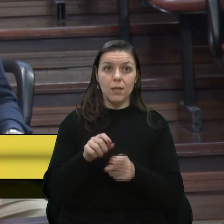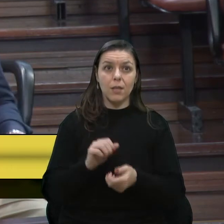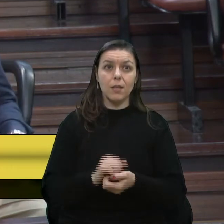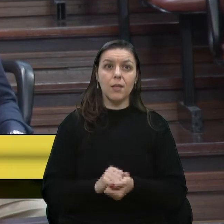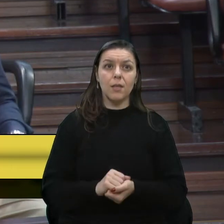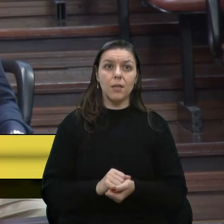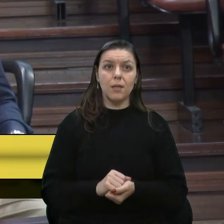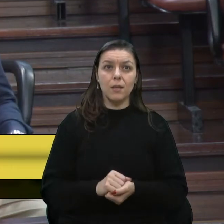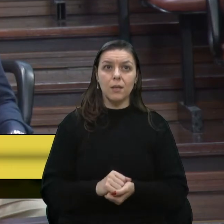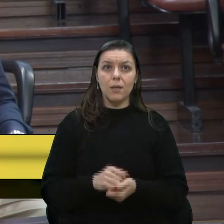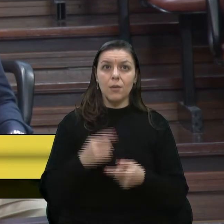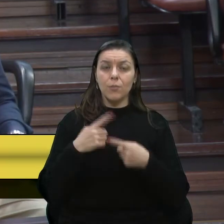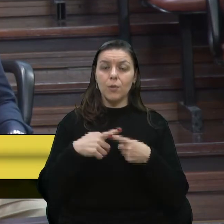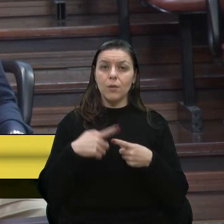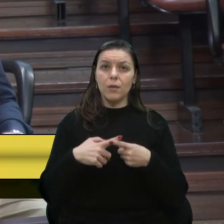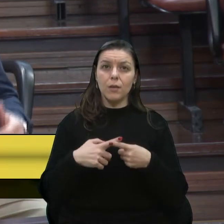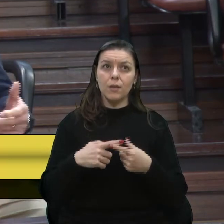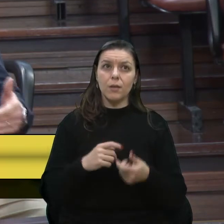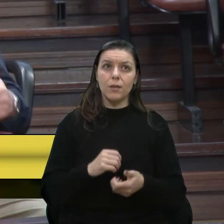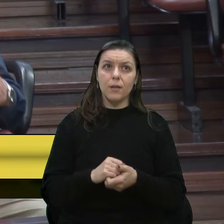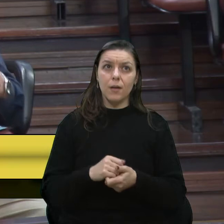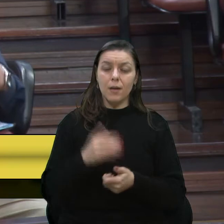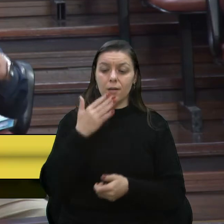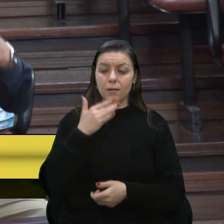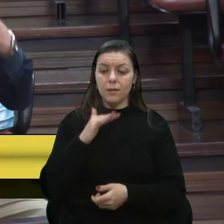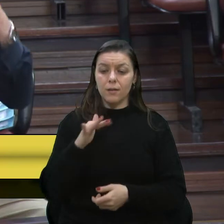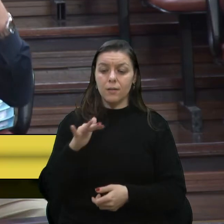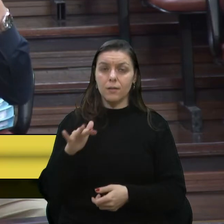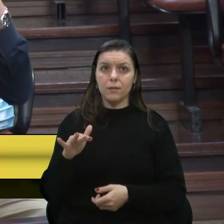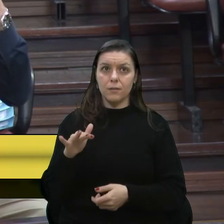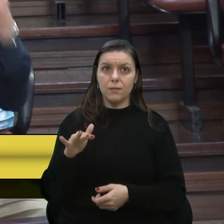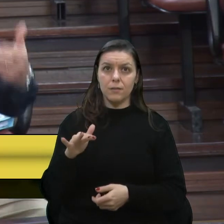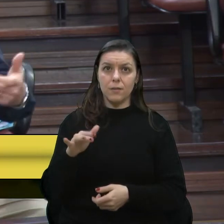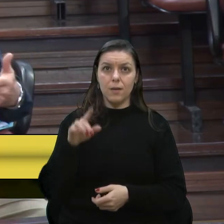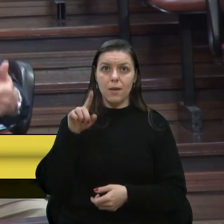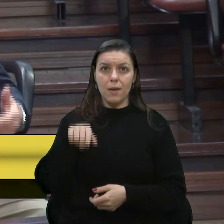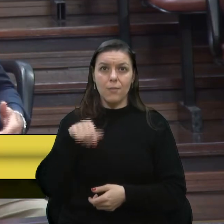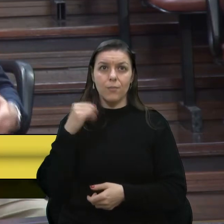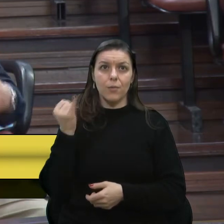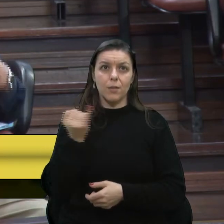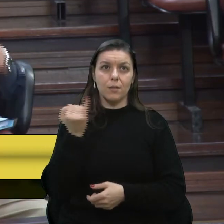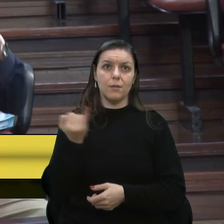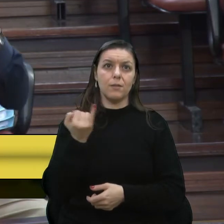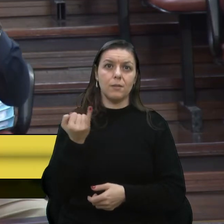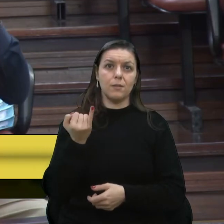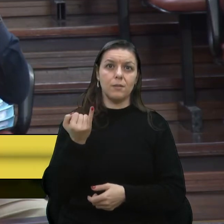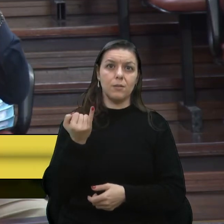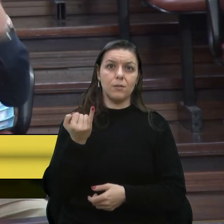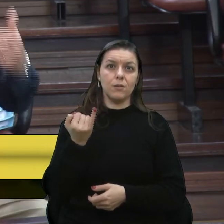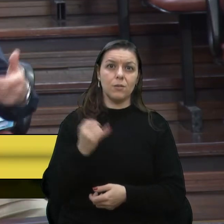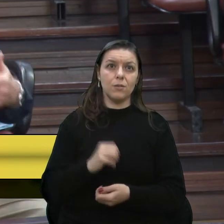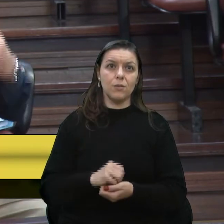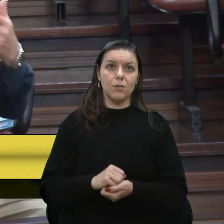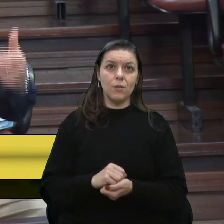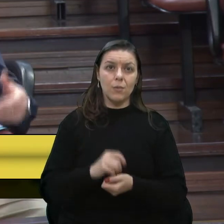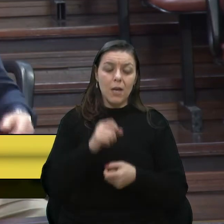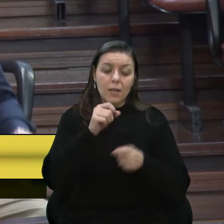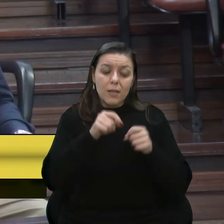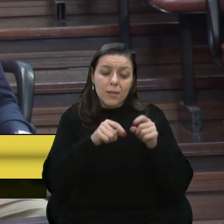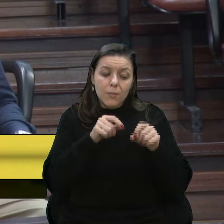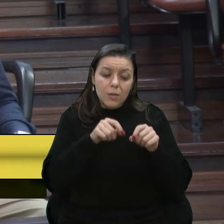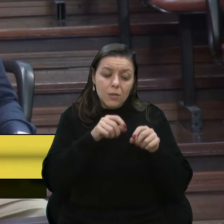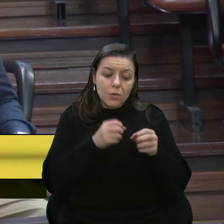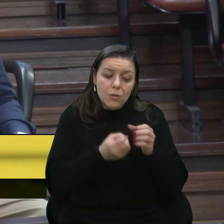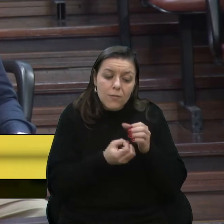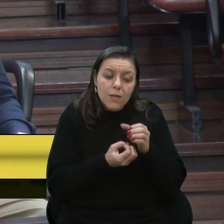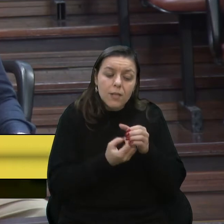olhar, porque a criança é importante, que é a sementinha que está sendo